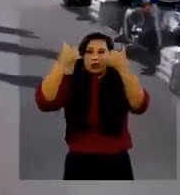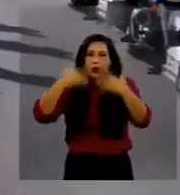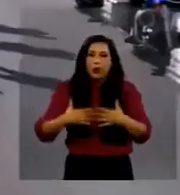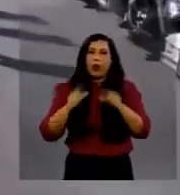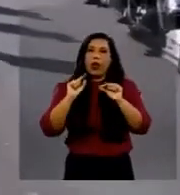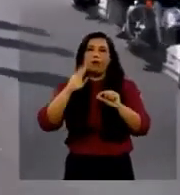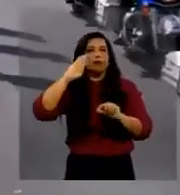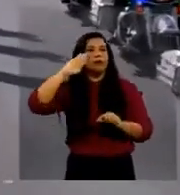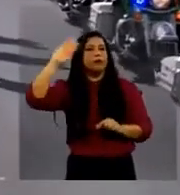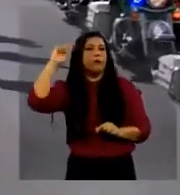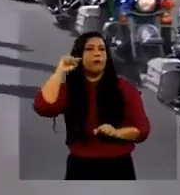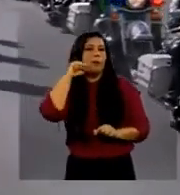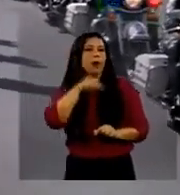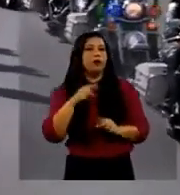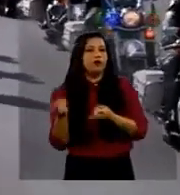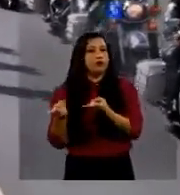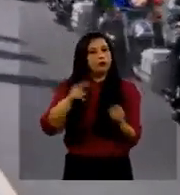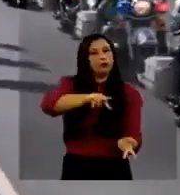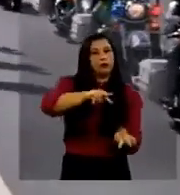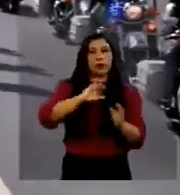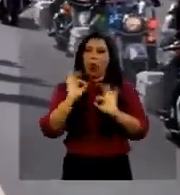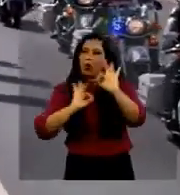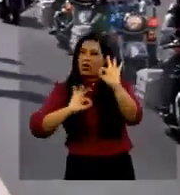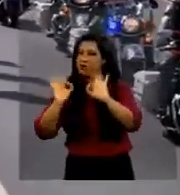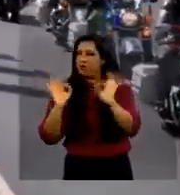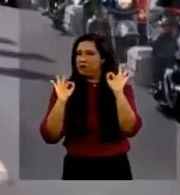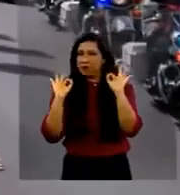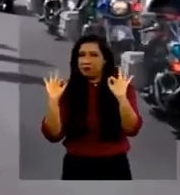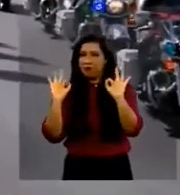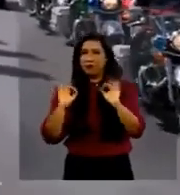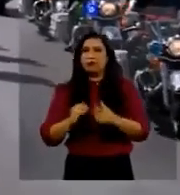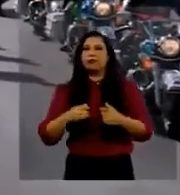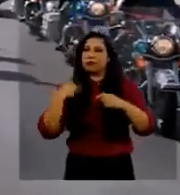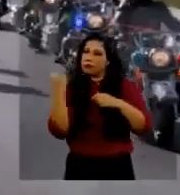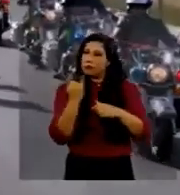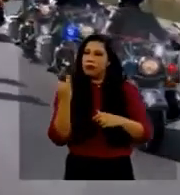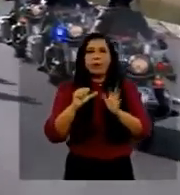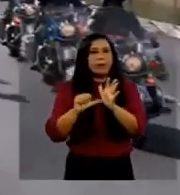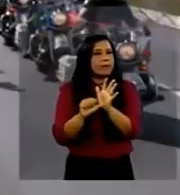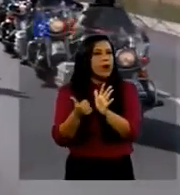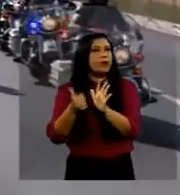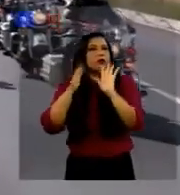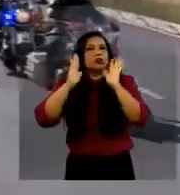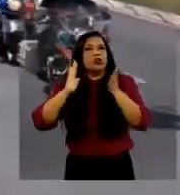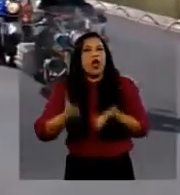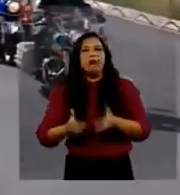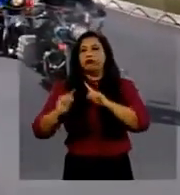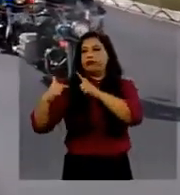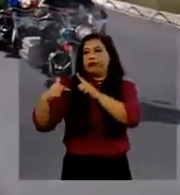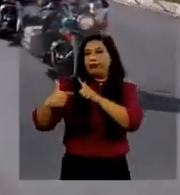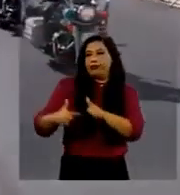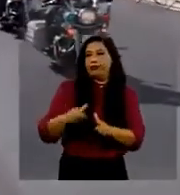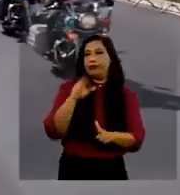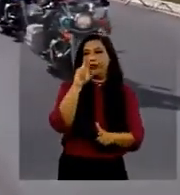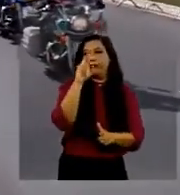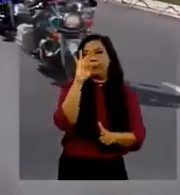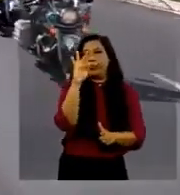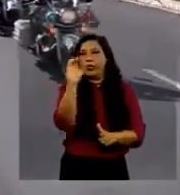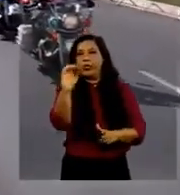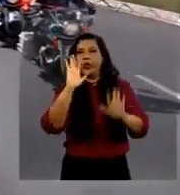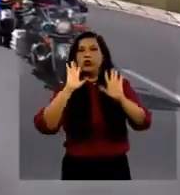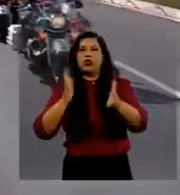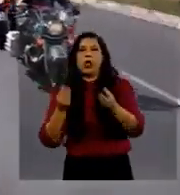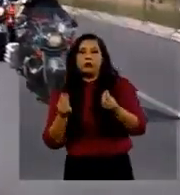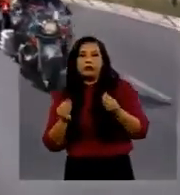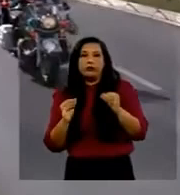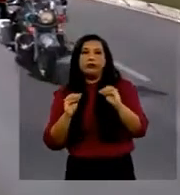foi caracterizado por uma transição organizada, uma transição que pela primeira vez teve ritos, foram publicados